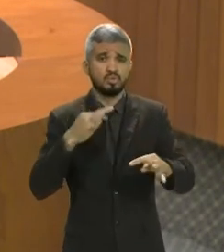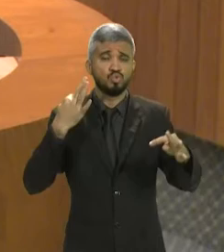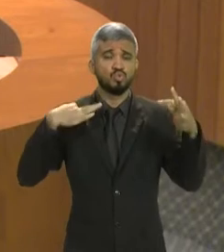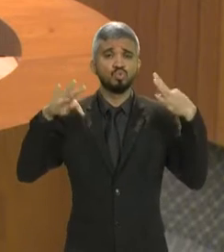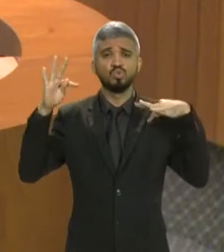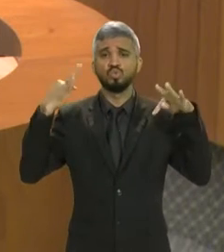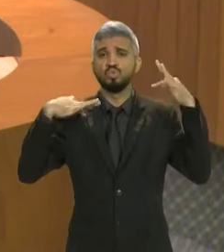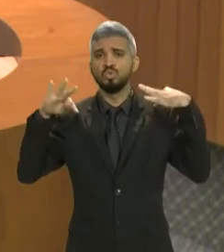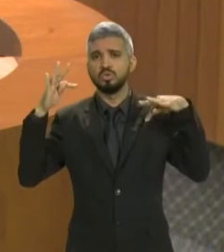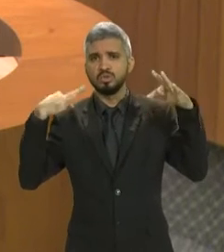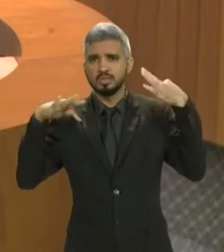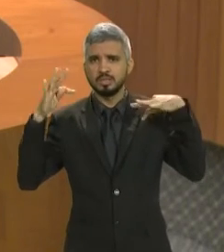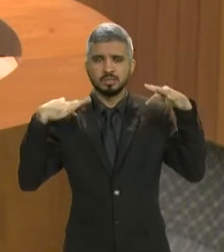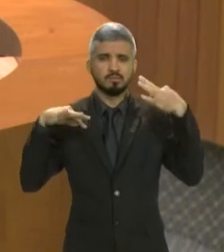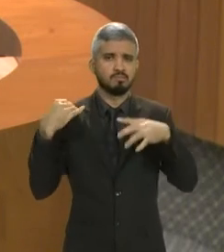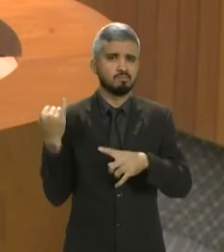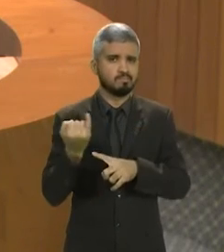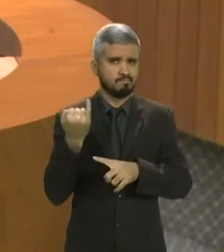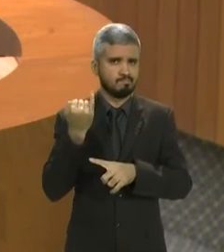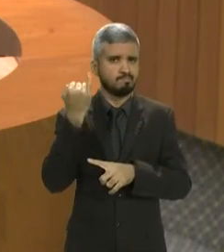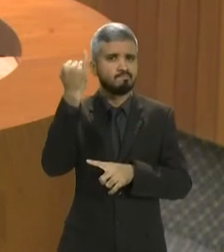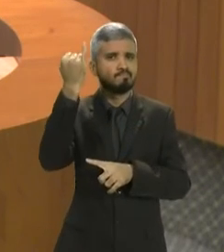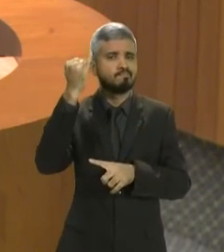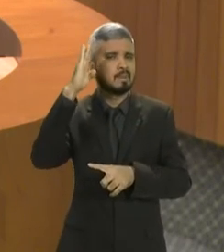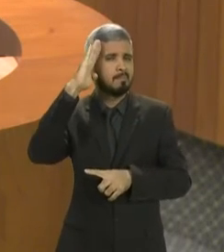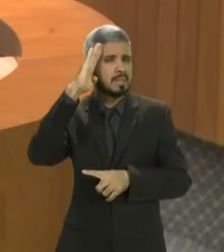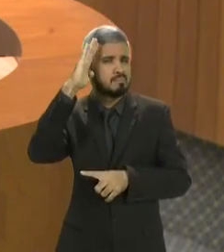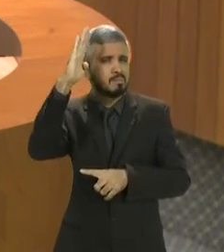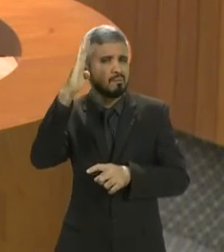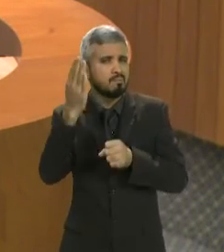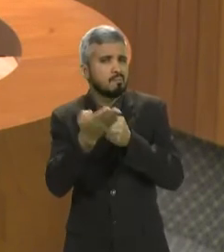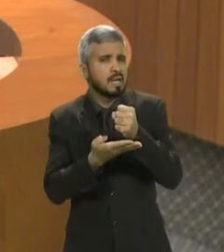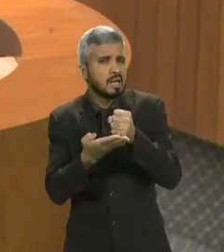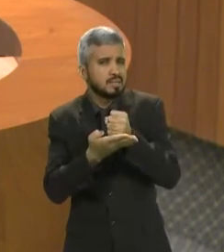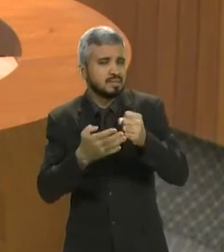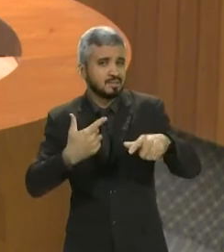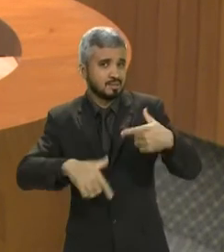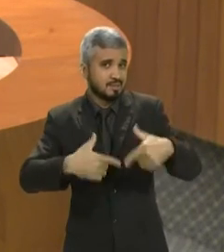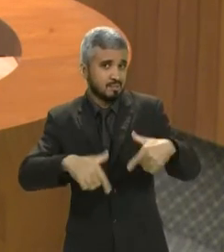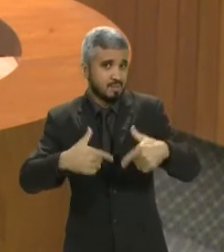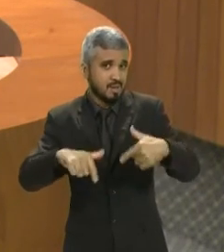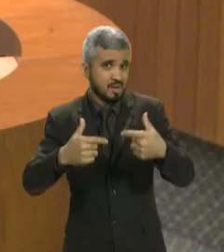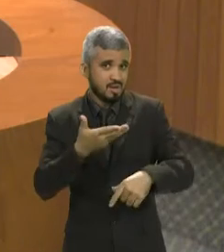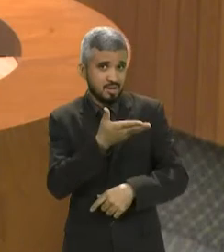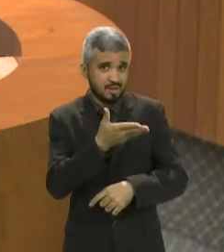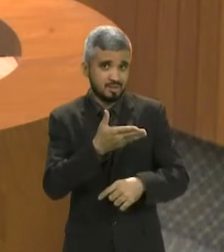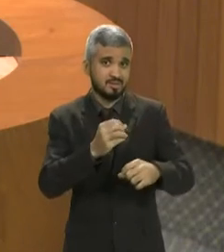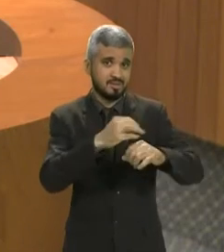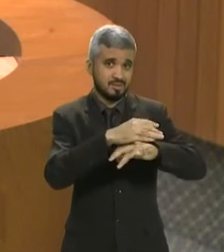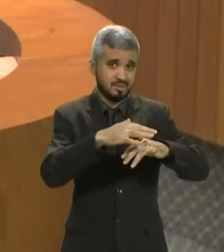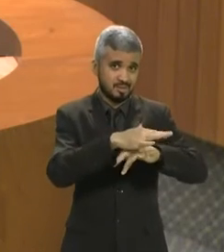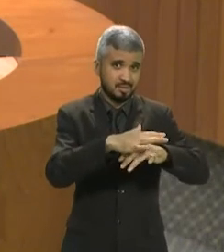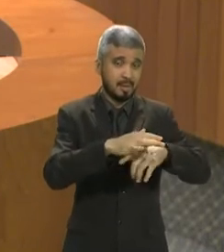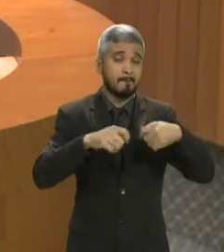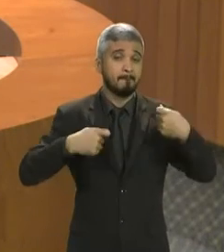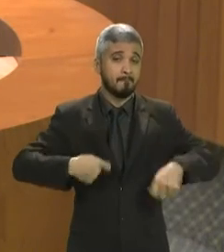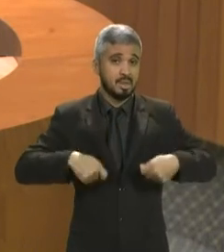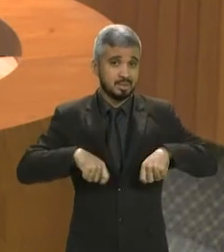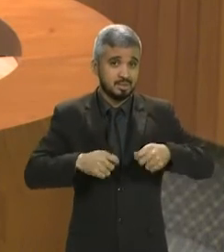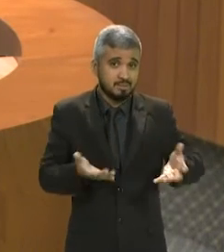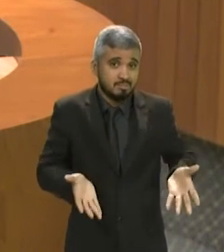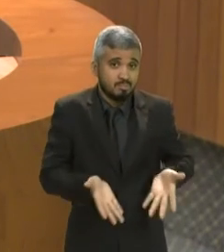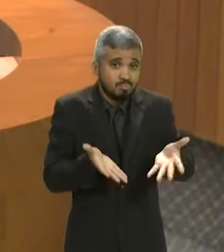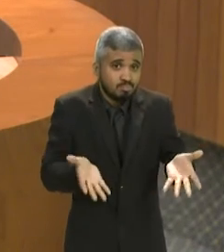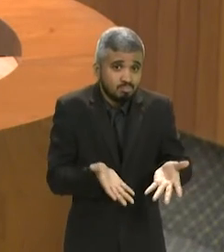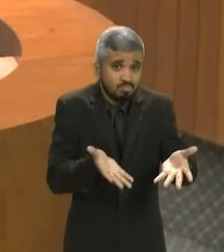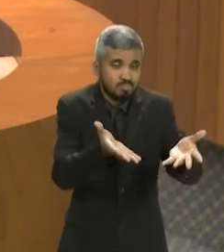é uma das fontes principais da cidade também, que deve ser fomentado, deve ser criado, propiciado e sempre